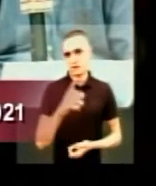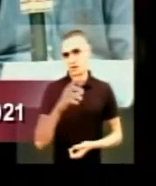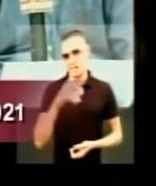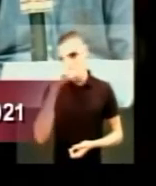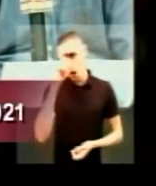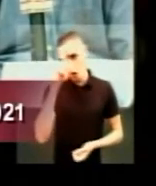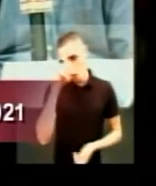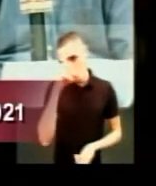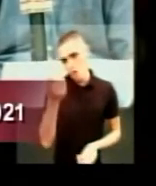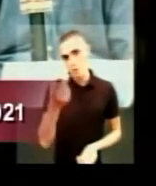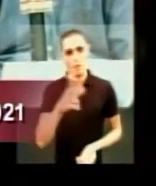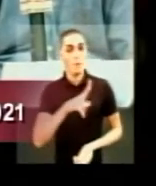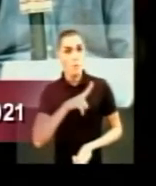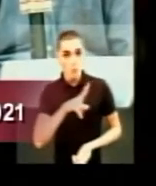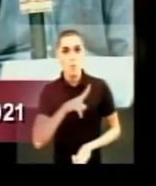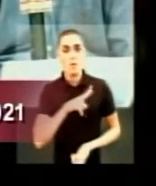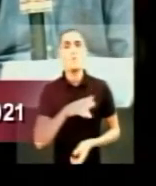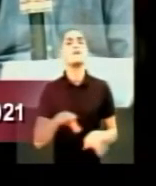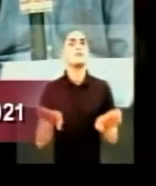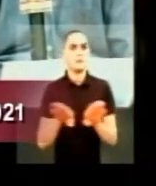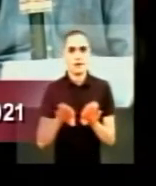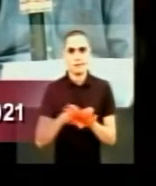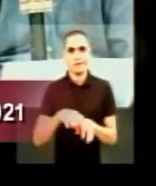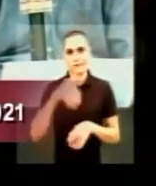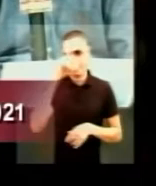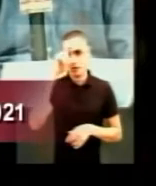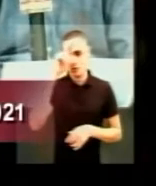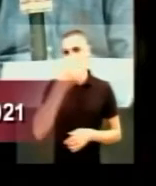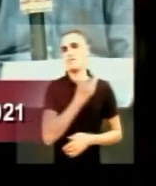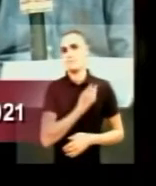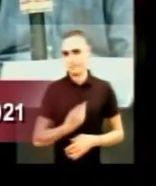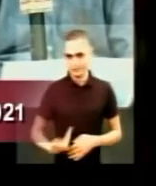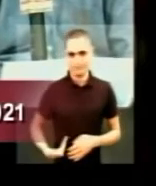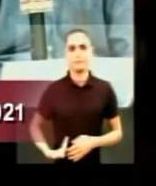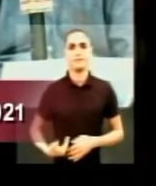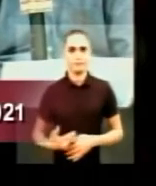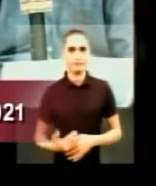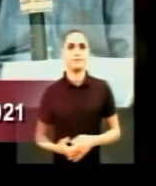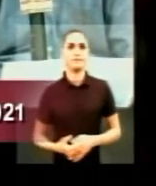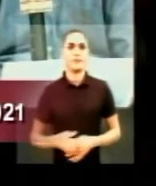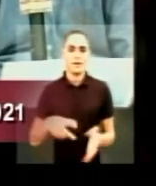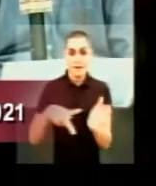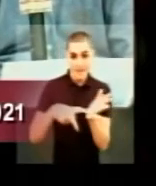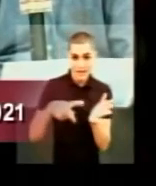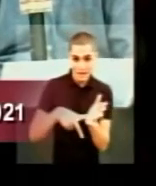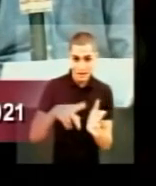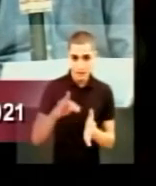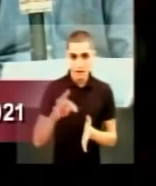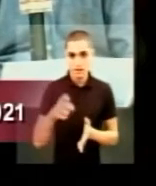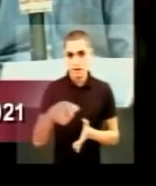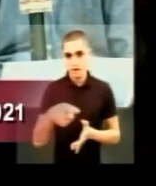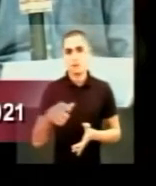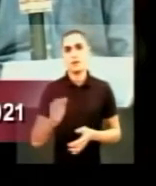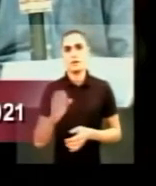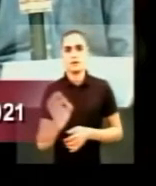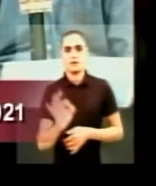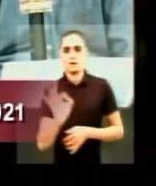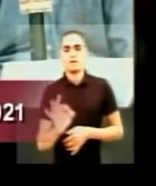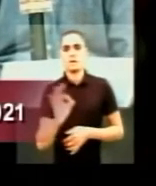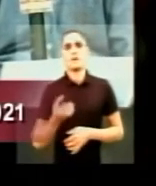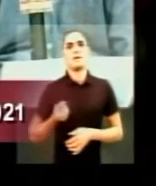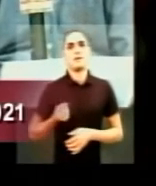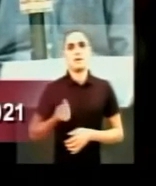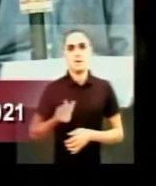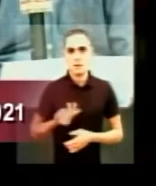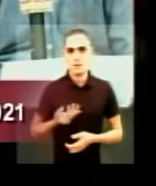hospitais privados quanto para hospitais públicos. Então, a taxa de ocupação de leitos, que é uma medida